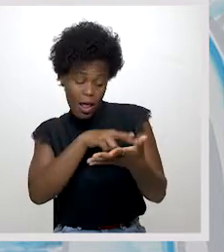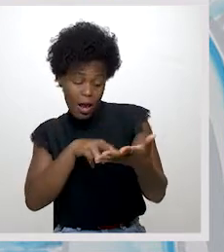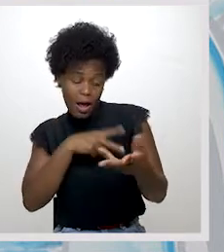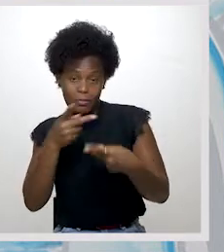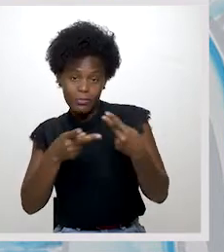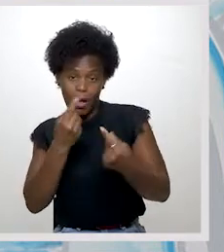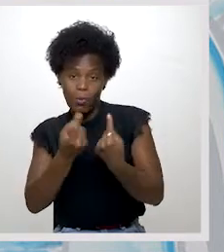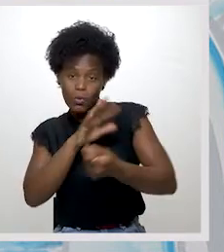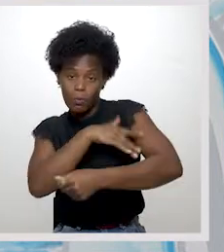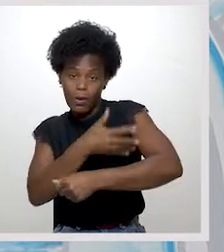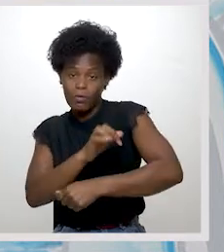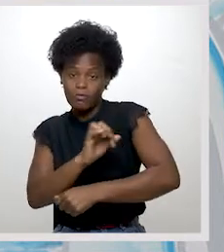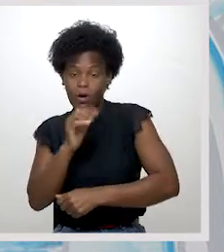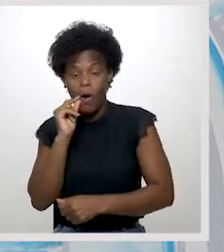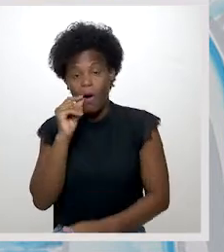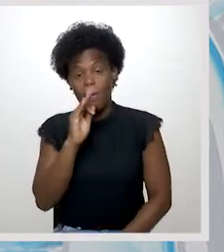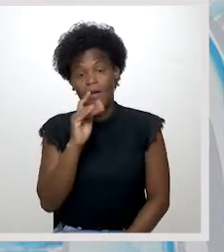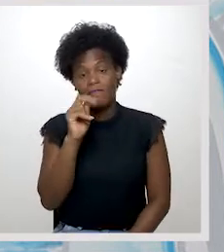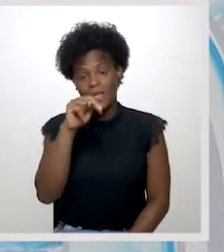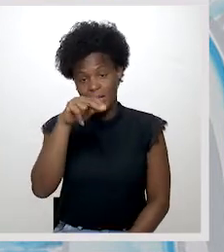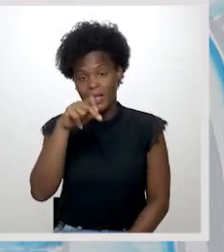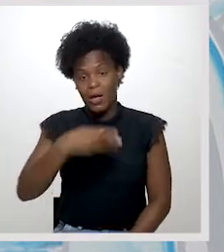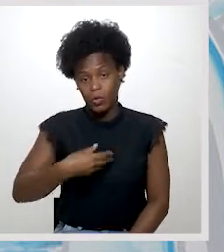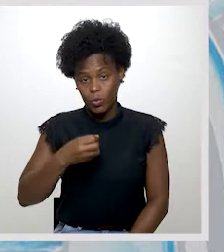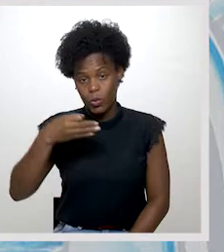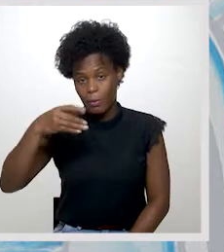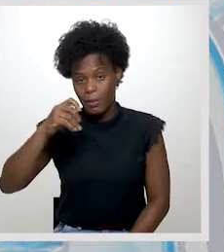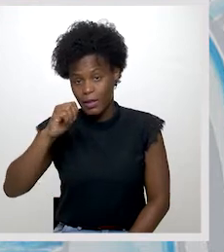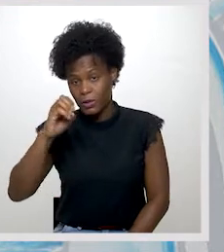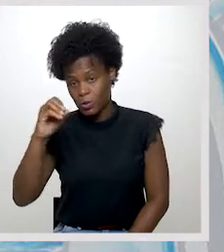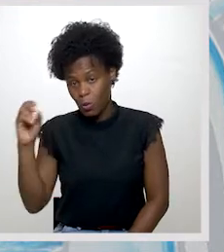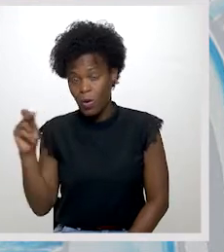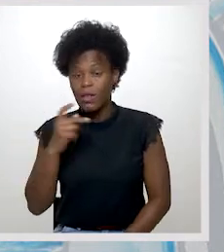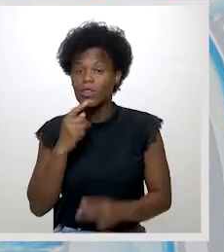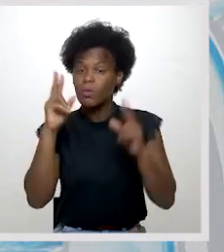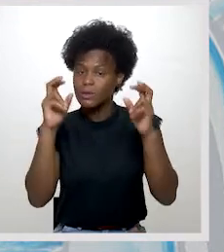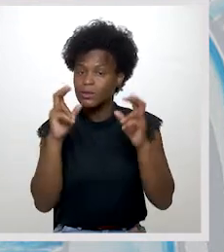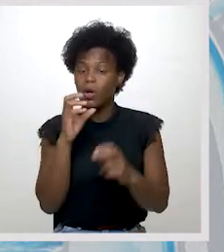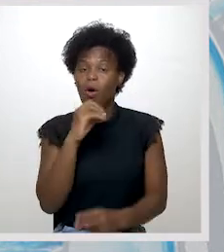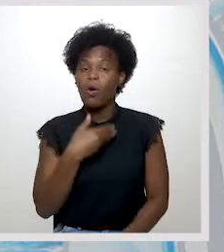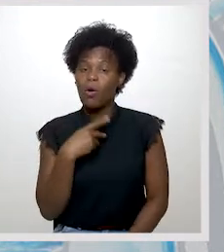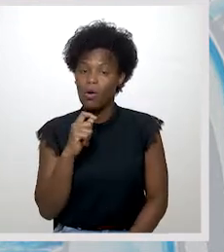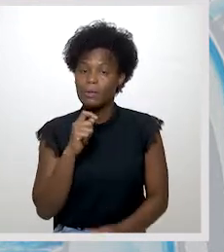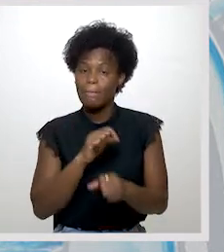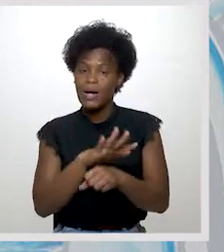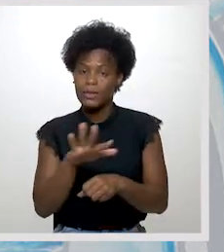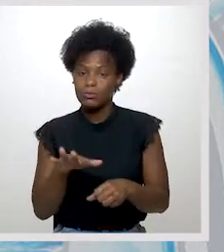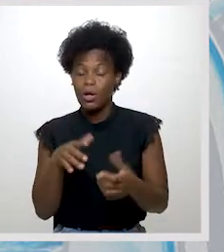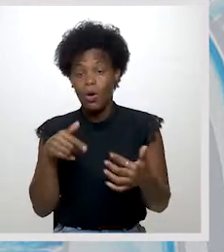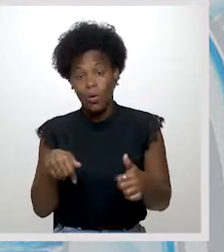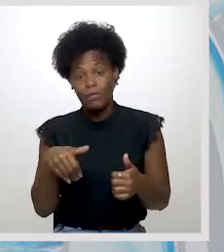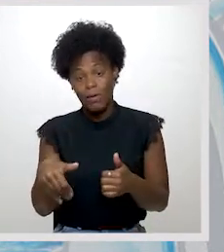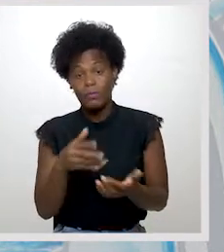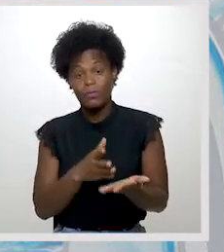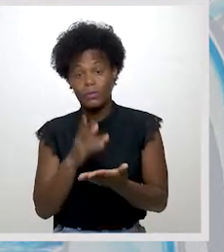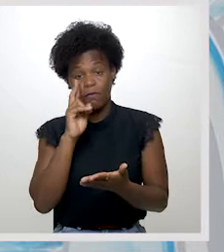um dos poemas do Fernando Pessoa, intitulado Ode Marítima. Mas hoje vamos